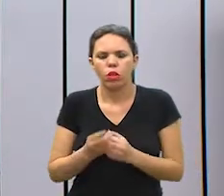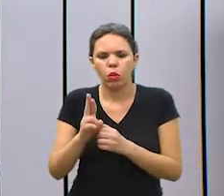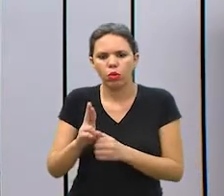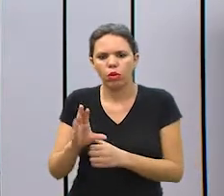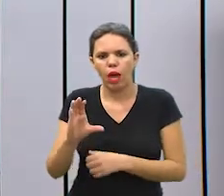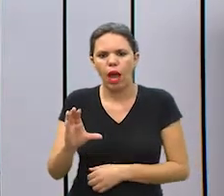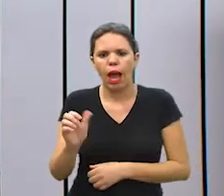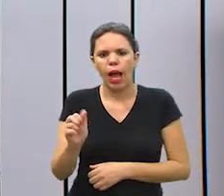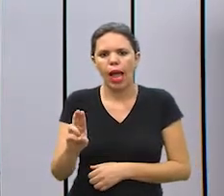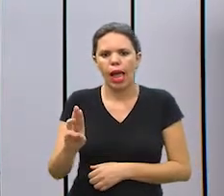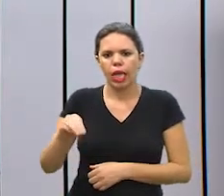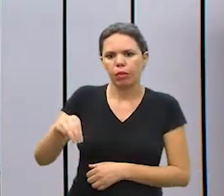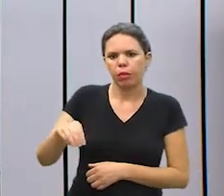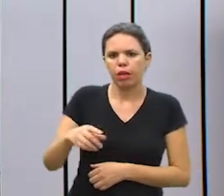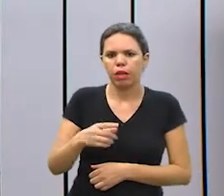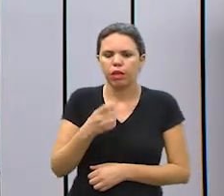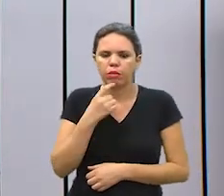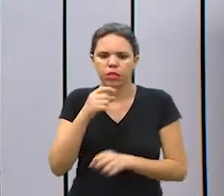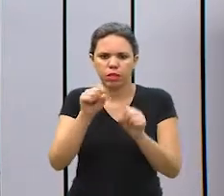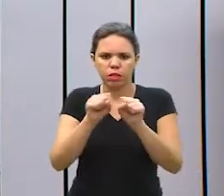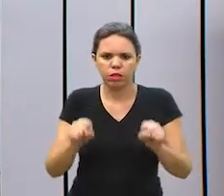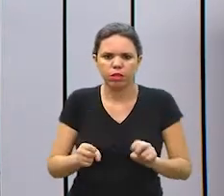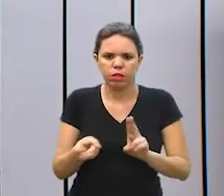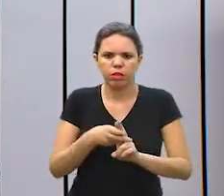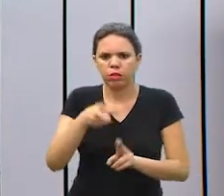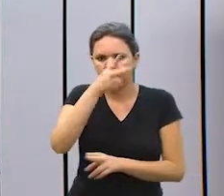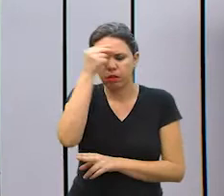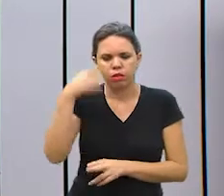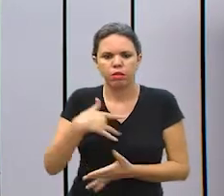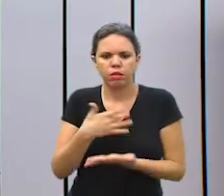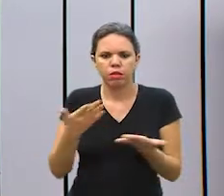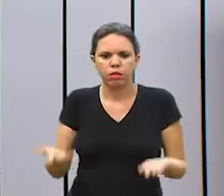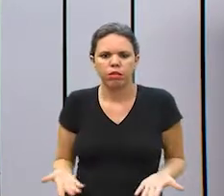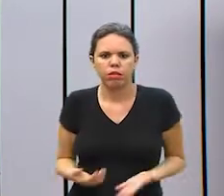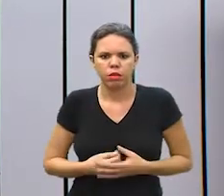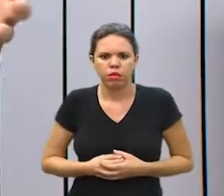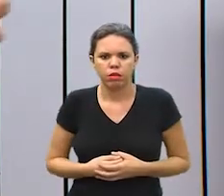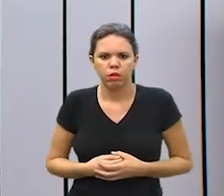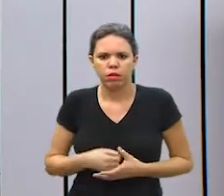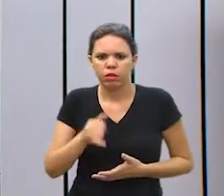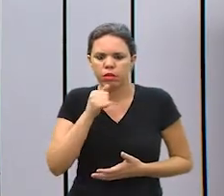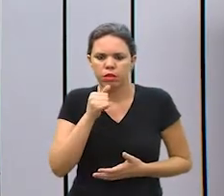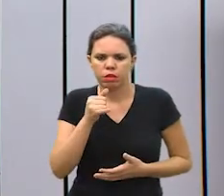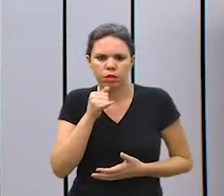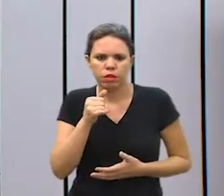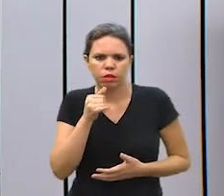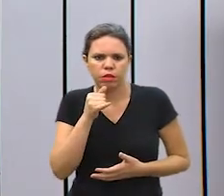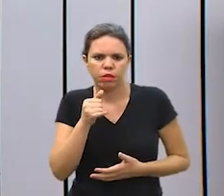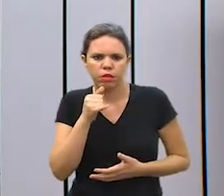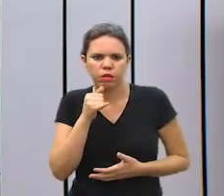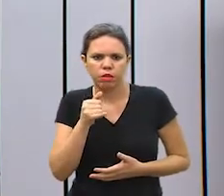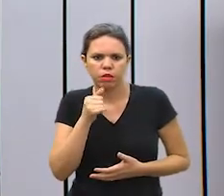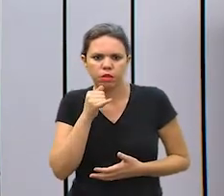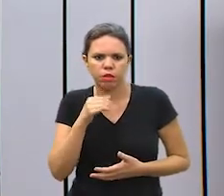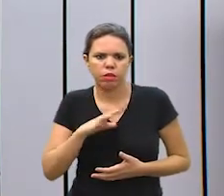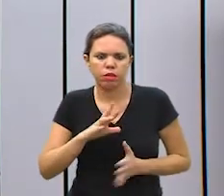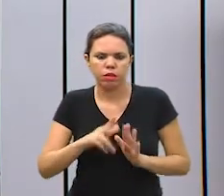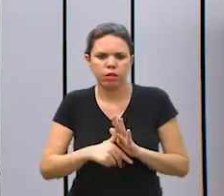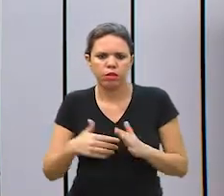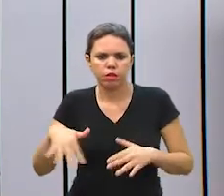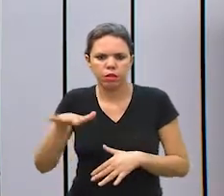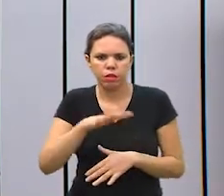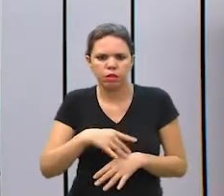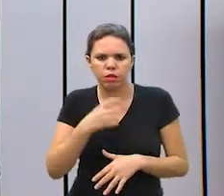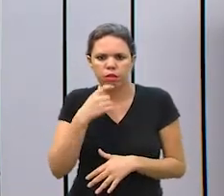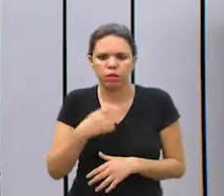Carmen, Campinas tem um sistema de saúde pública que é exemplo, né, para várias cidades,